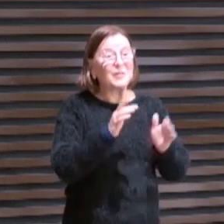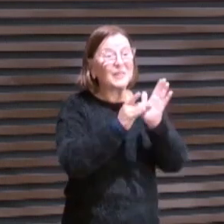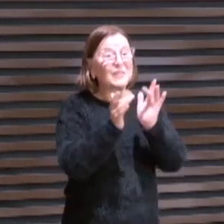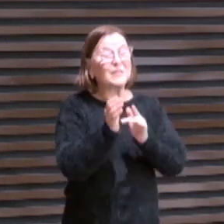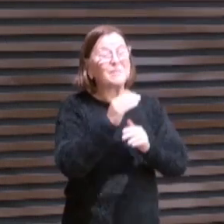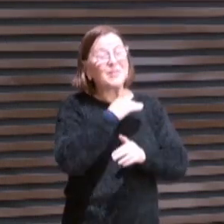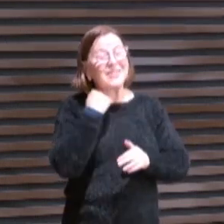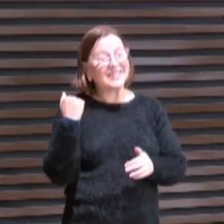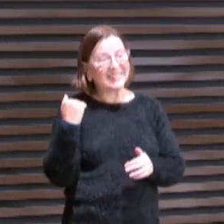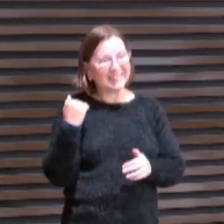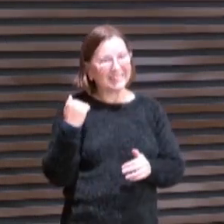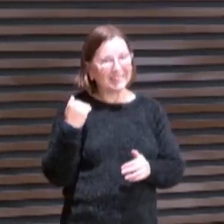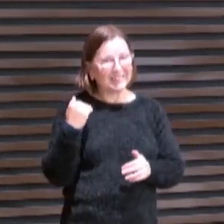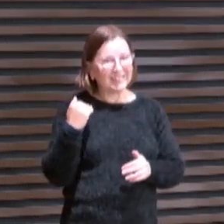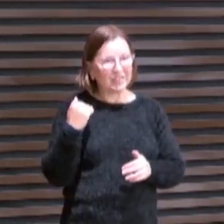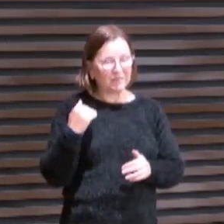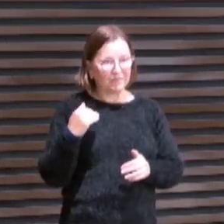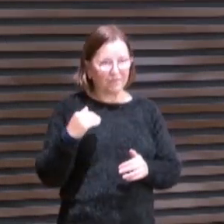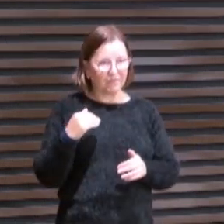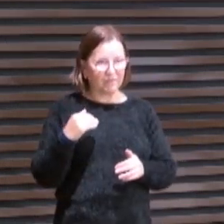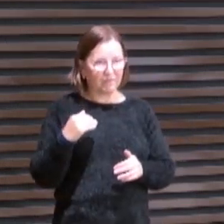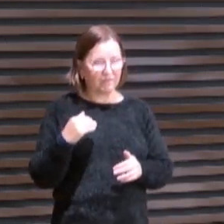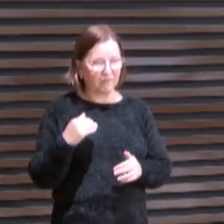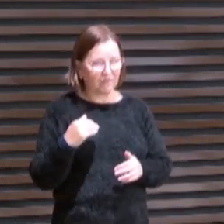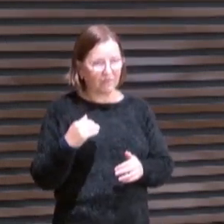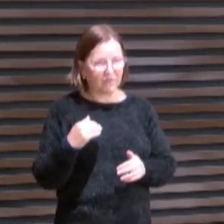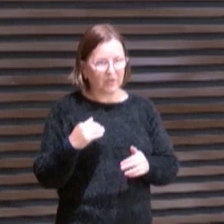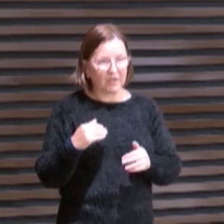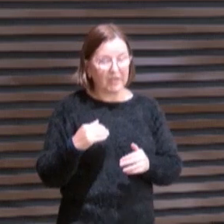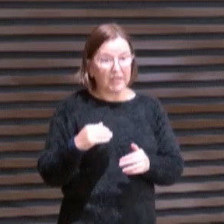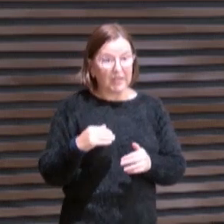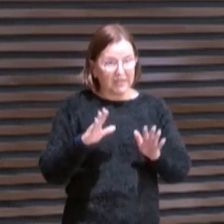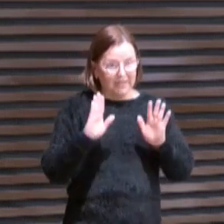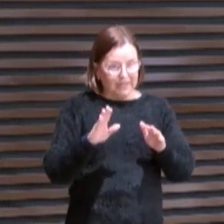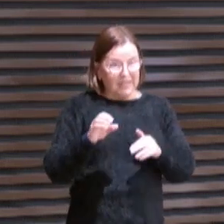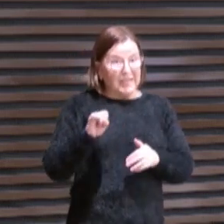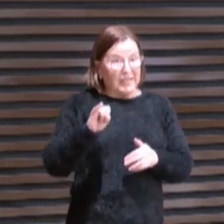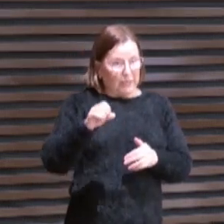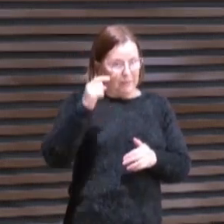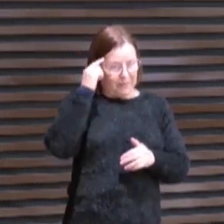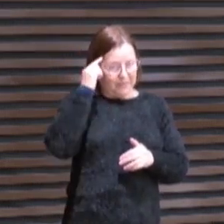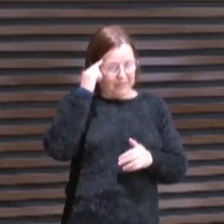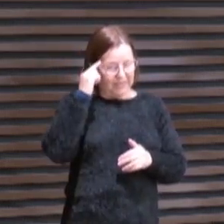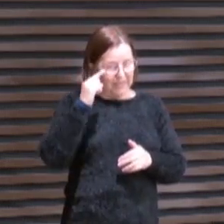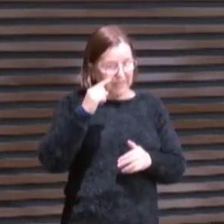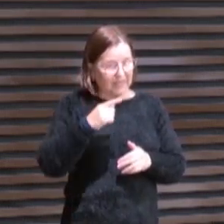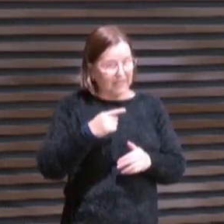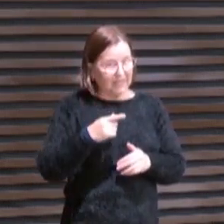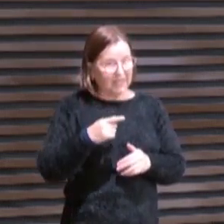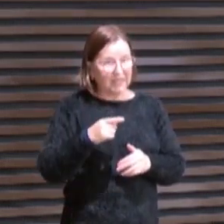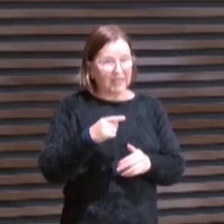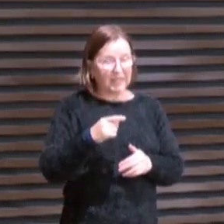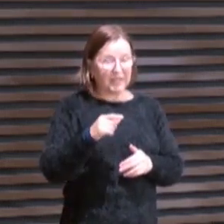Se você for olhar do ponto de vista físico, você não existia. Mas se você for olhar do ponto de